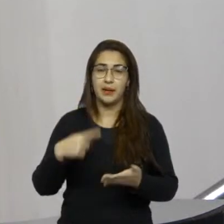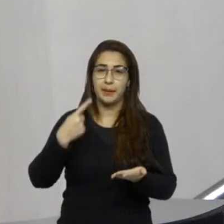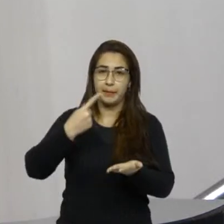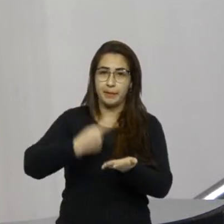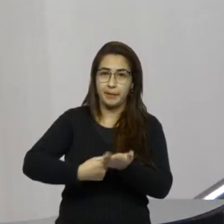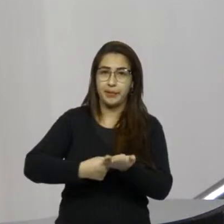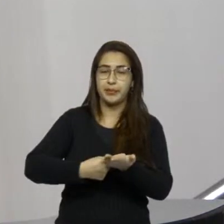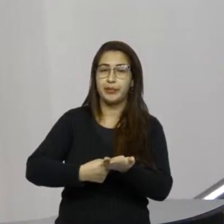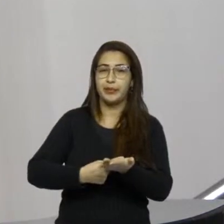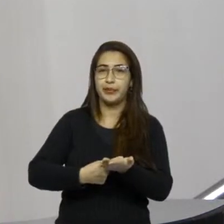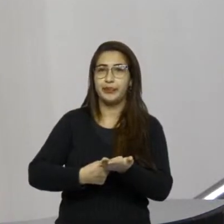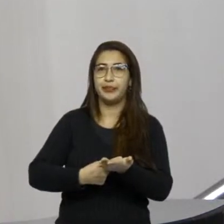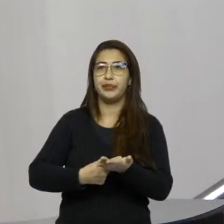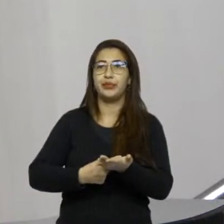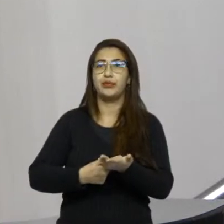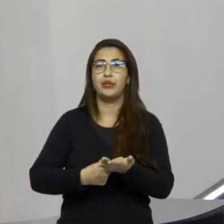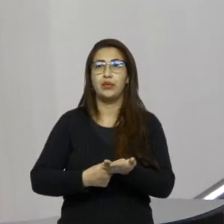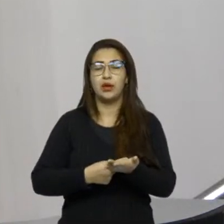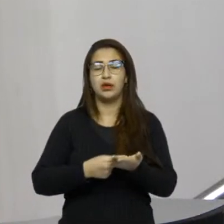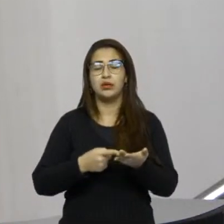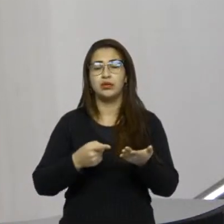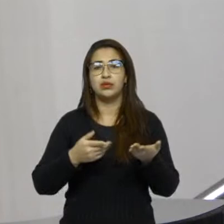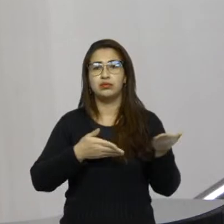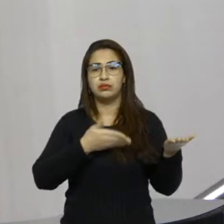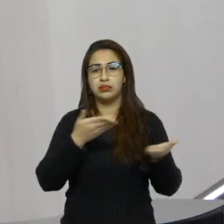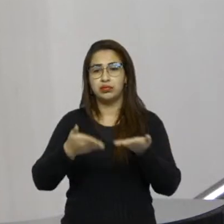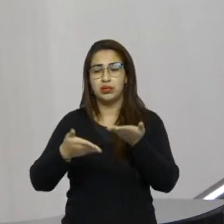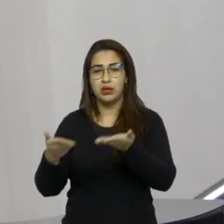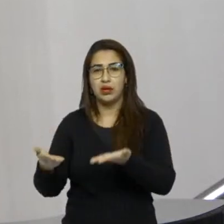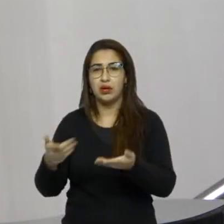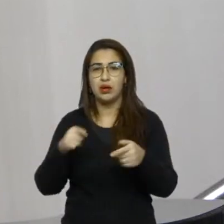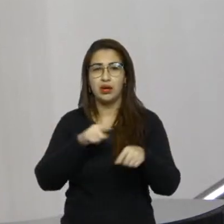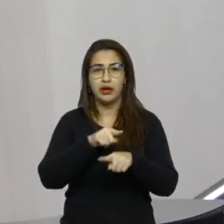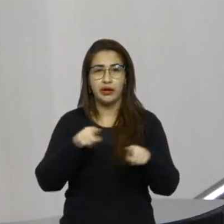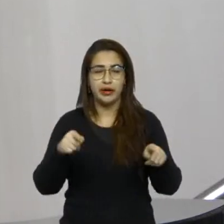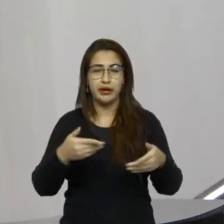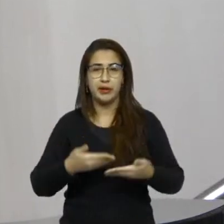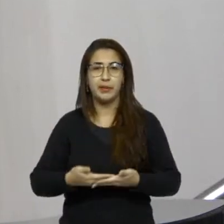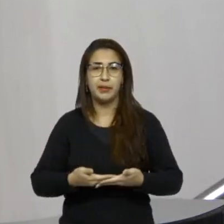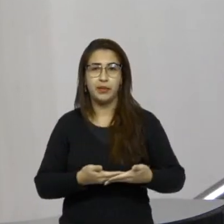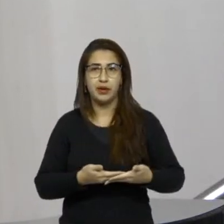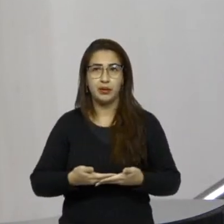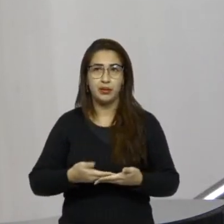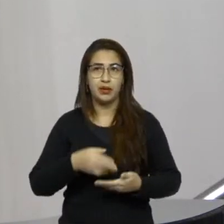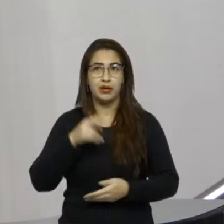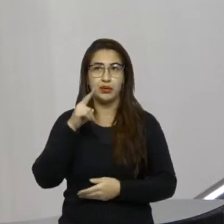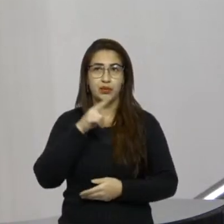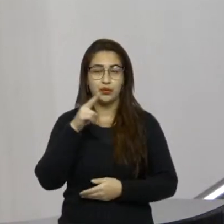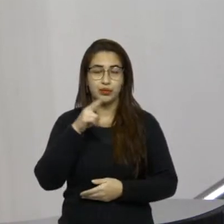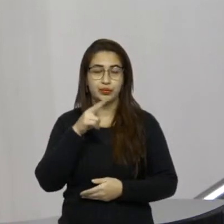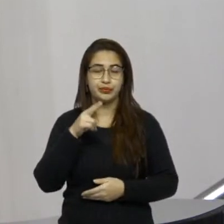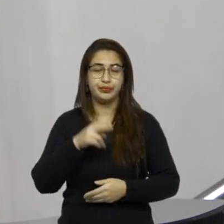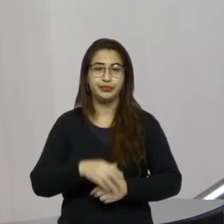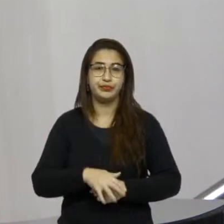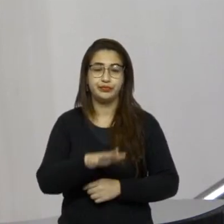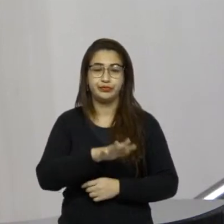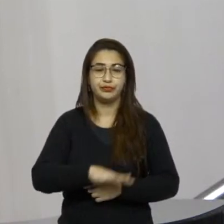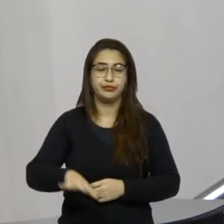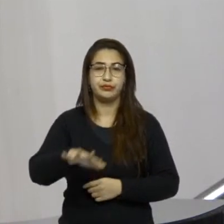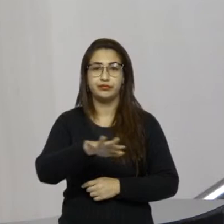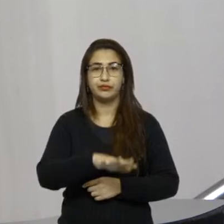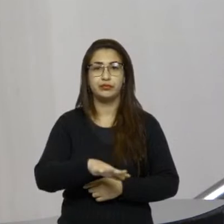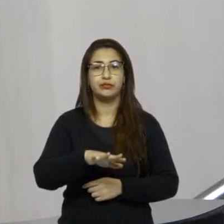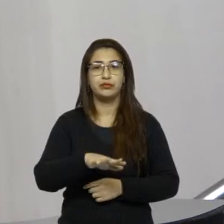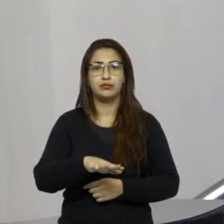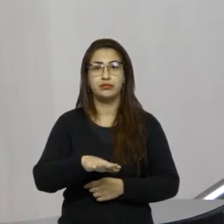com habilitação para atendimento em gestação de alto risco tipo 2, atendendo pessoas em situação de urgência, emergência na área da obstetrícia.